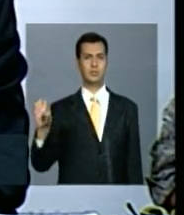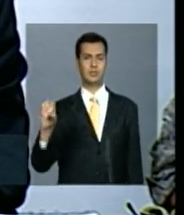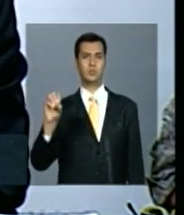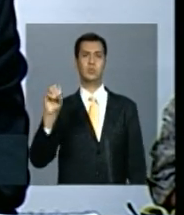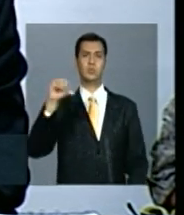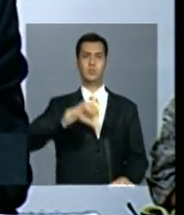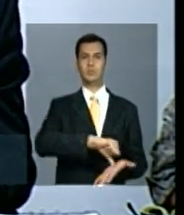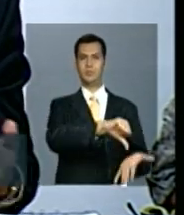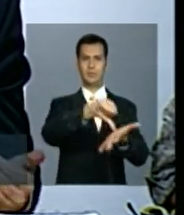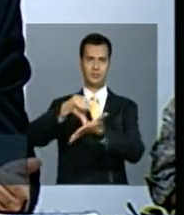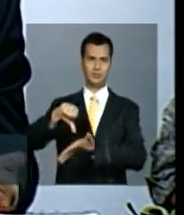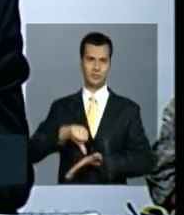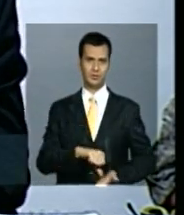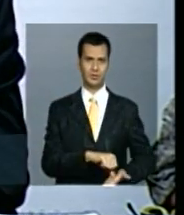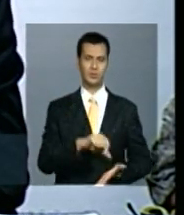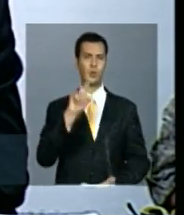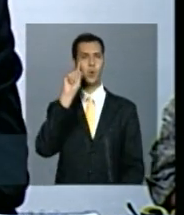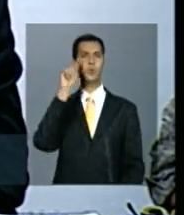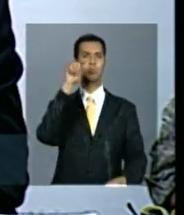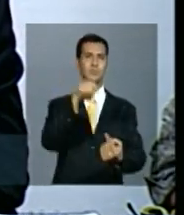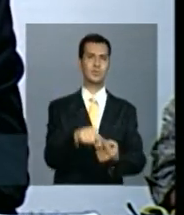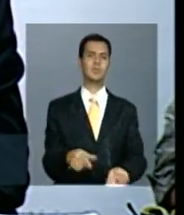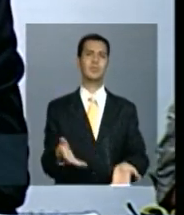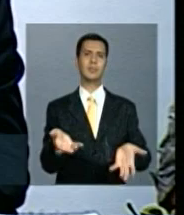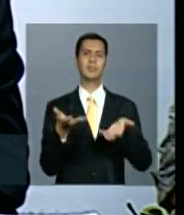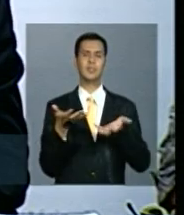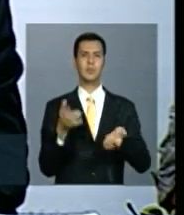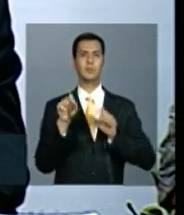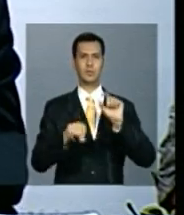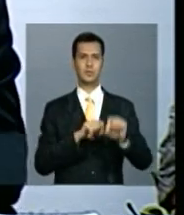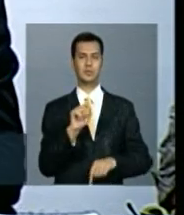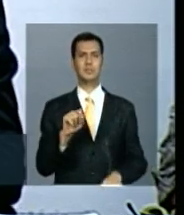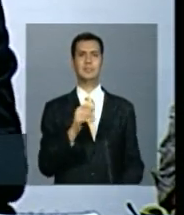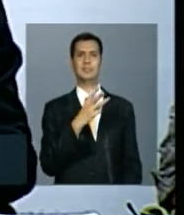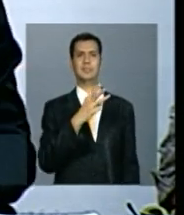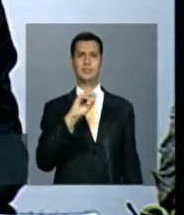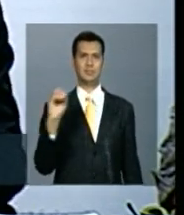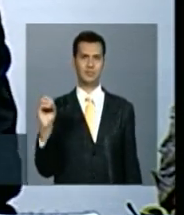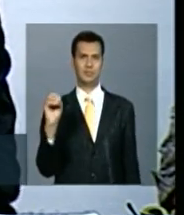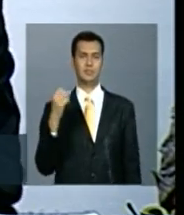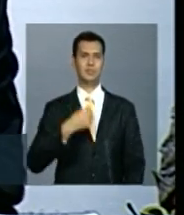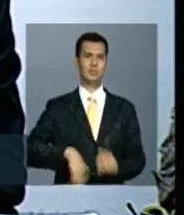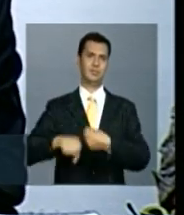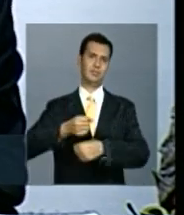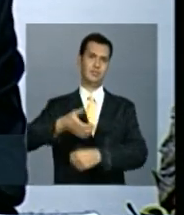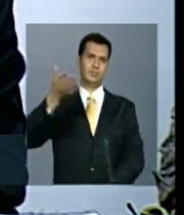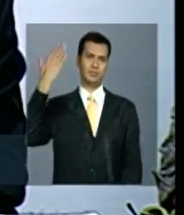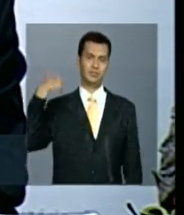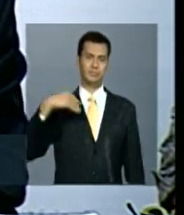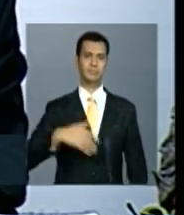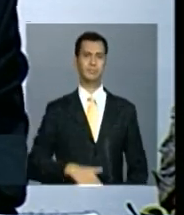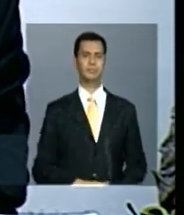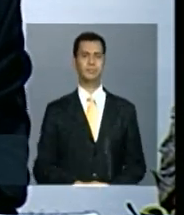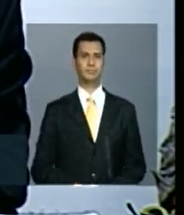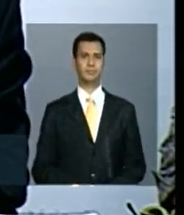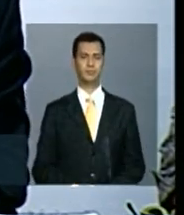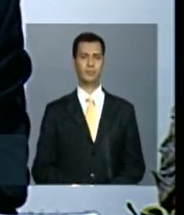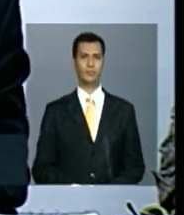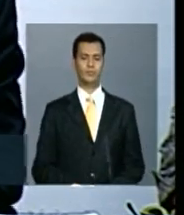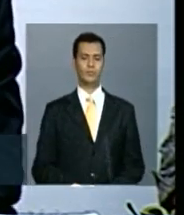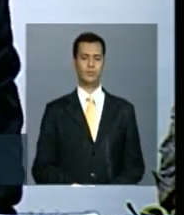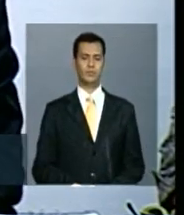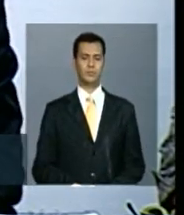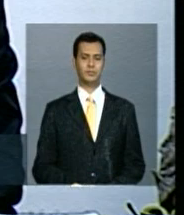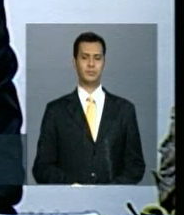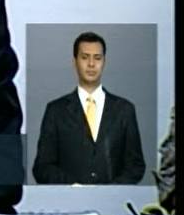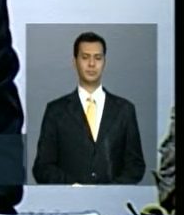especialidade a meta era chegar a mais de 300 no ano passado então superando a meta Que nós tínhamos o segunda forma de